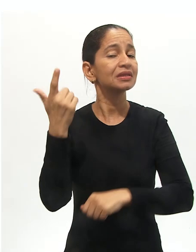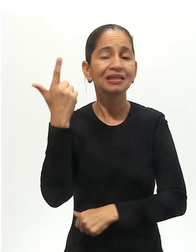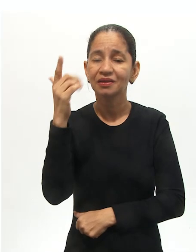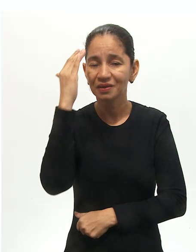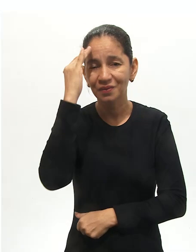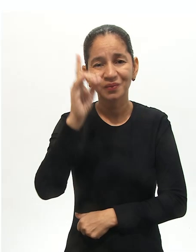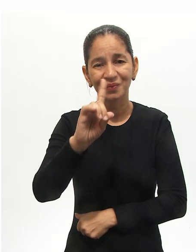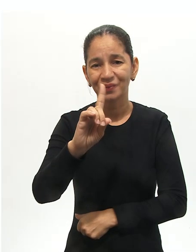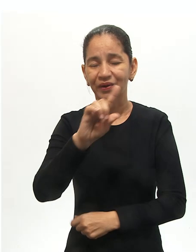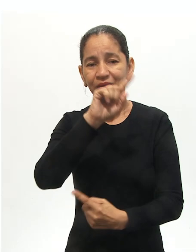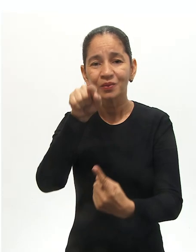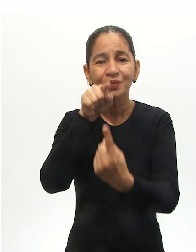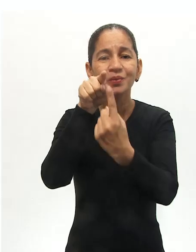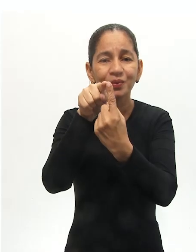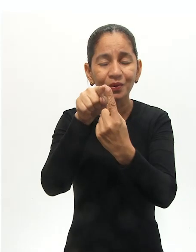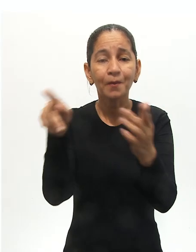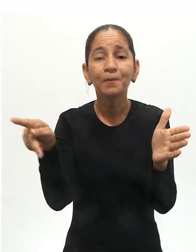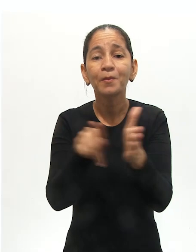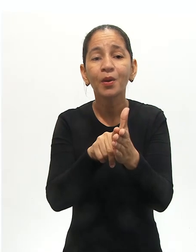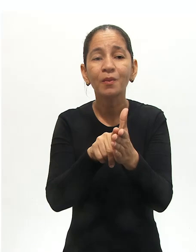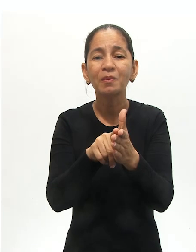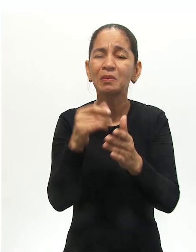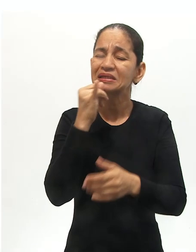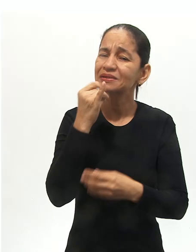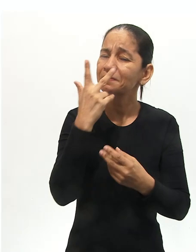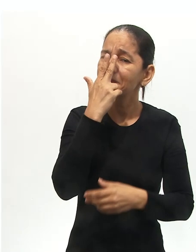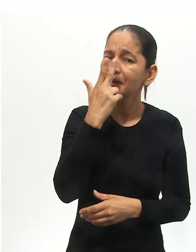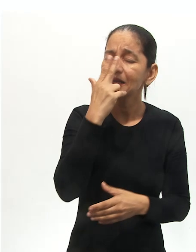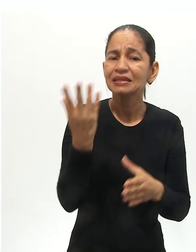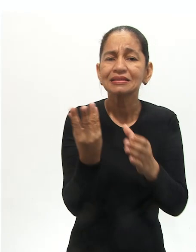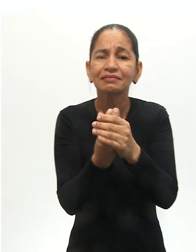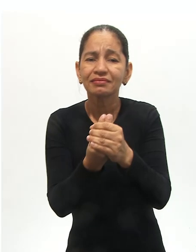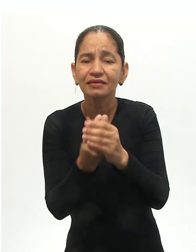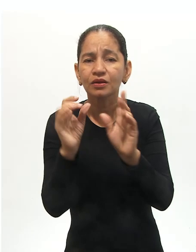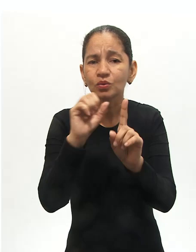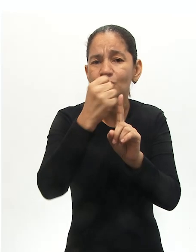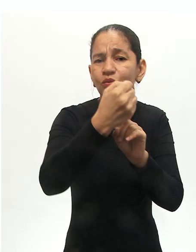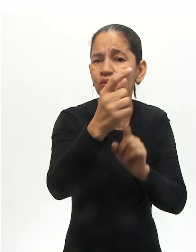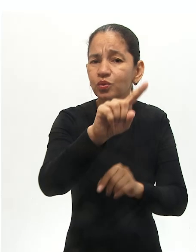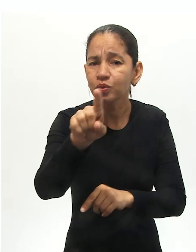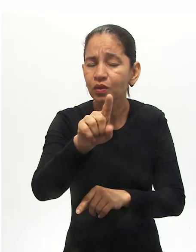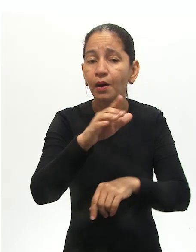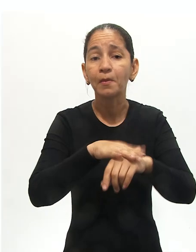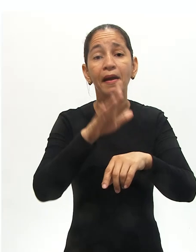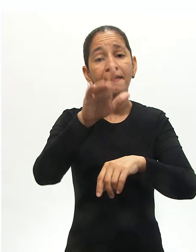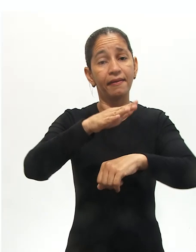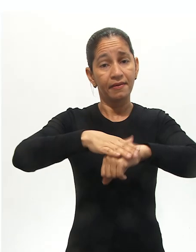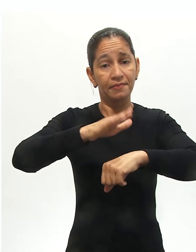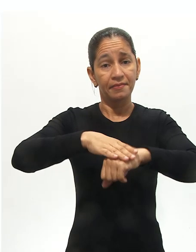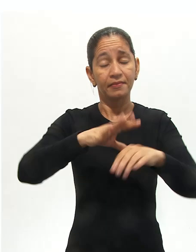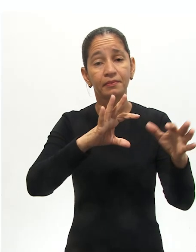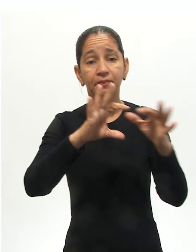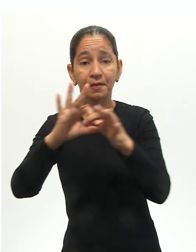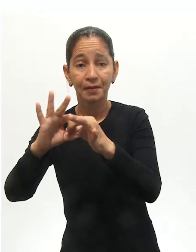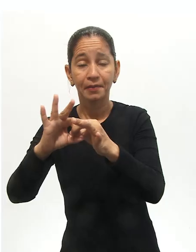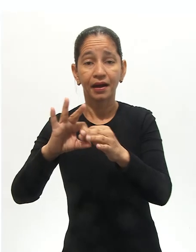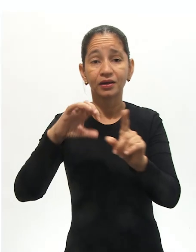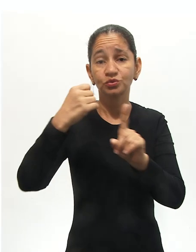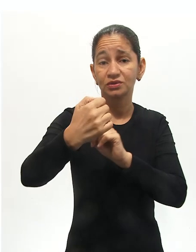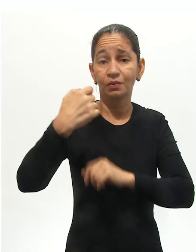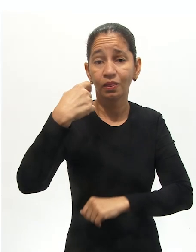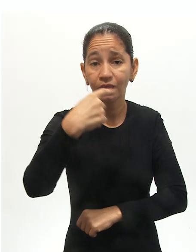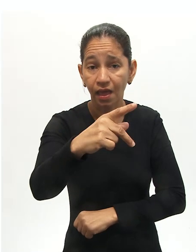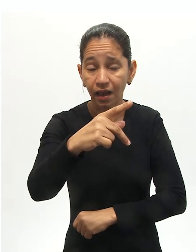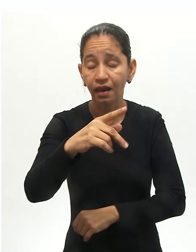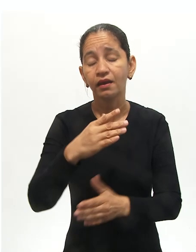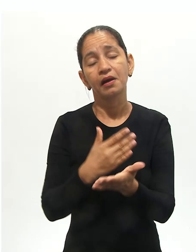ela não é entendida como algo deslocado da sociedade, mas ela é entendida a partir do seu